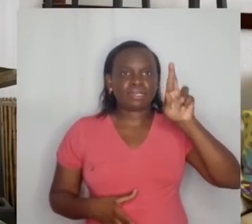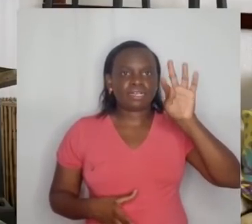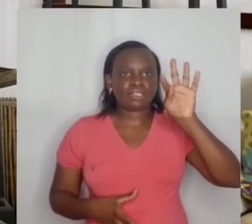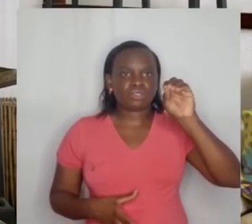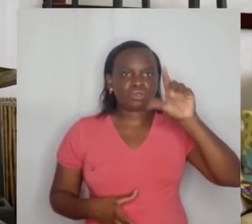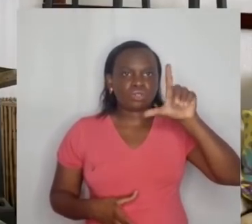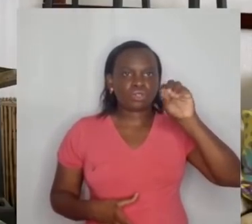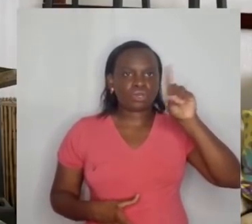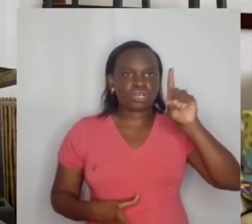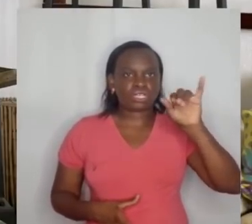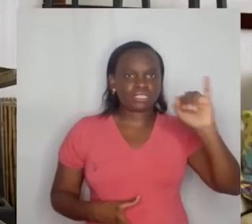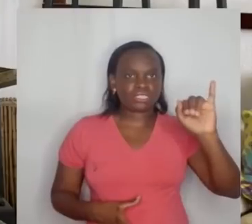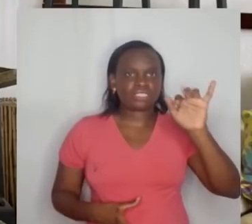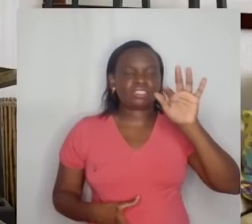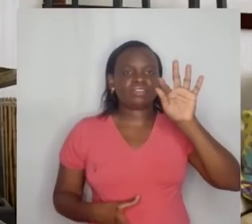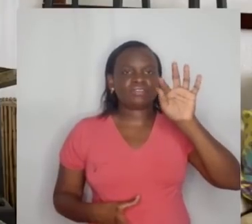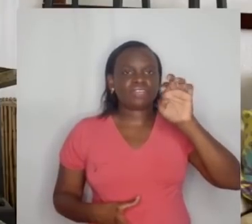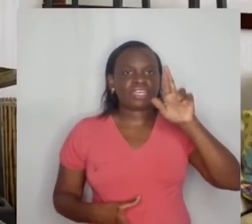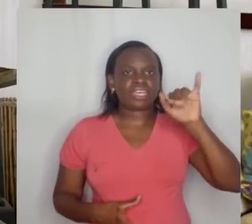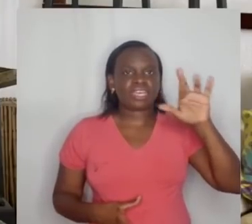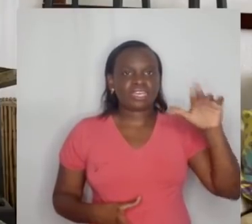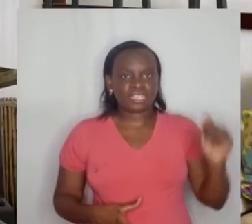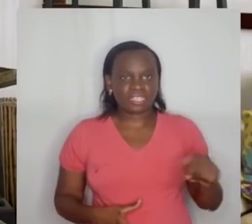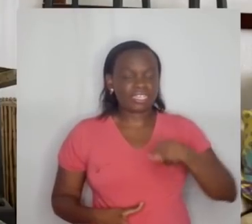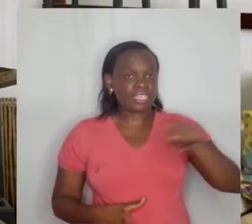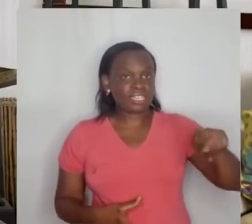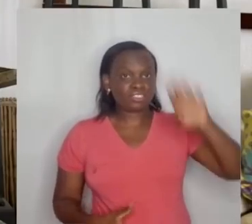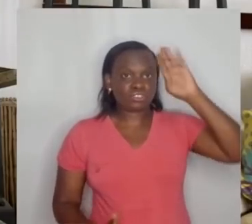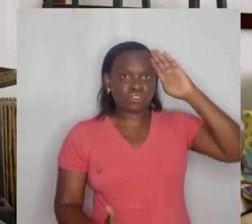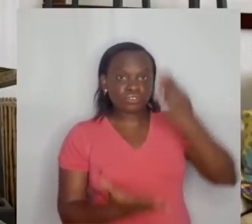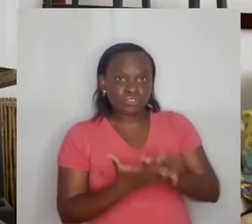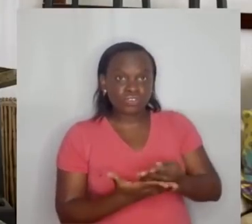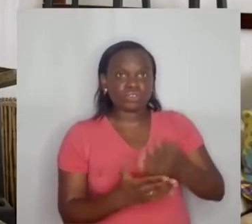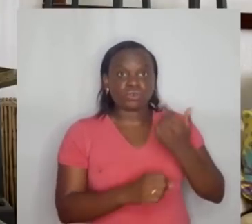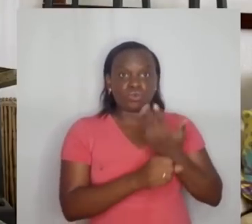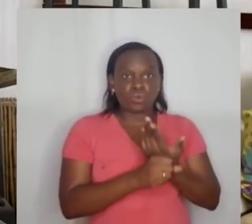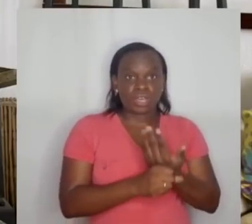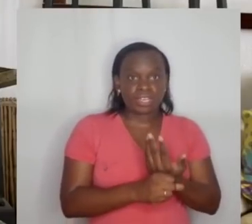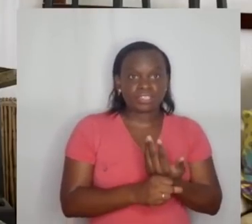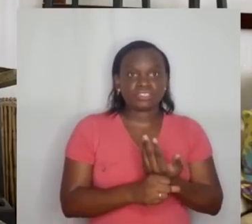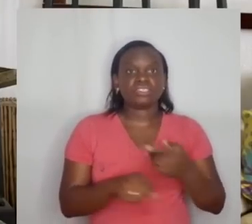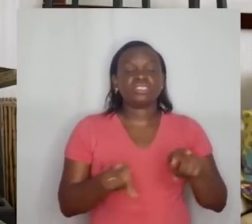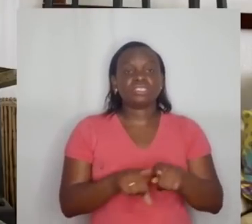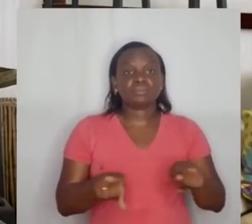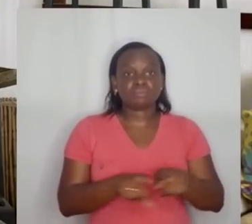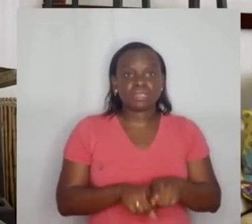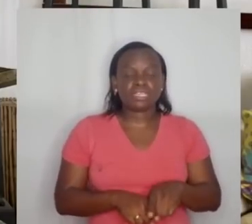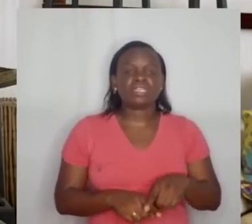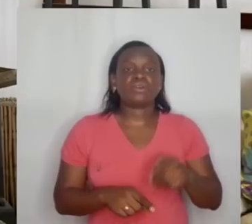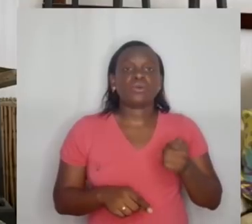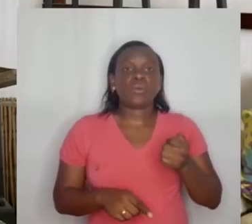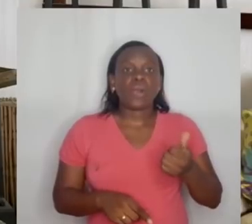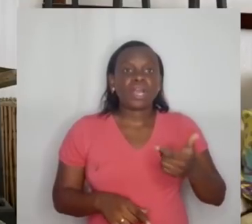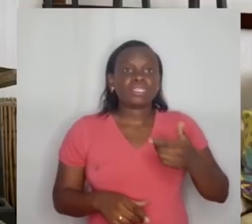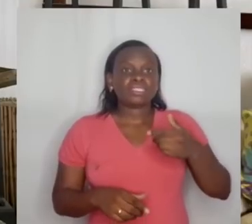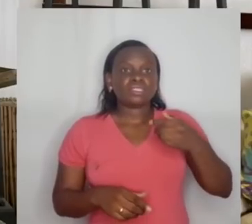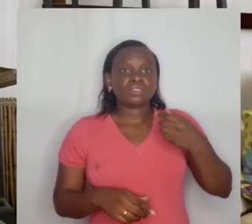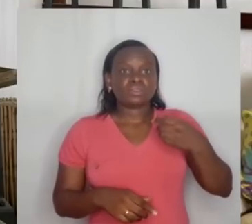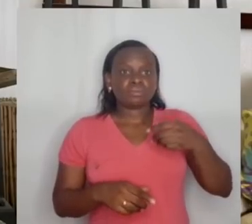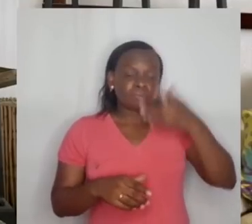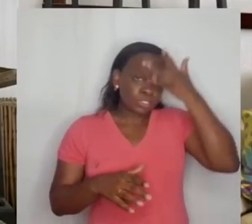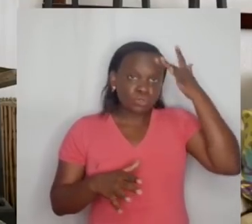Ferreira, pela confiança que depositaram na UERJ e também aos quase